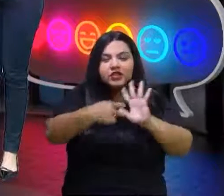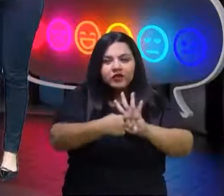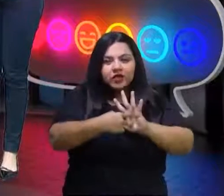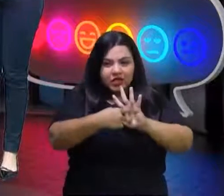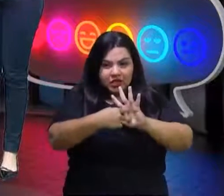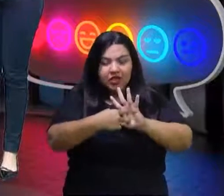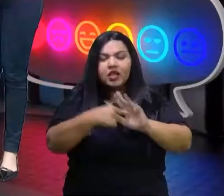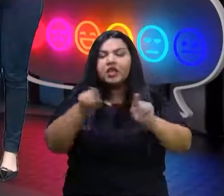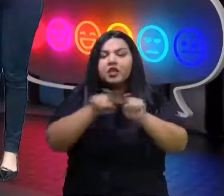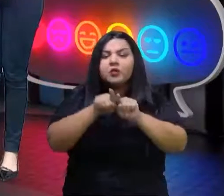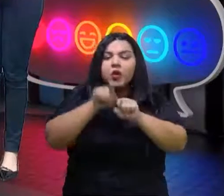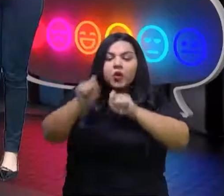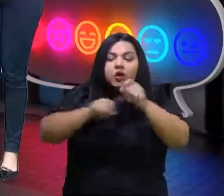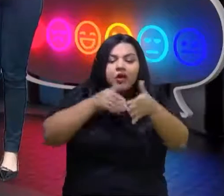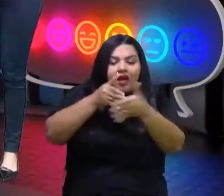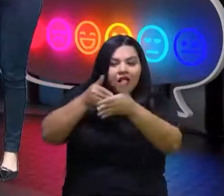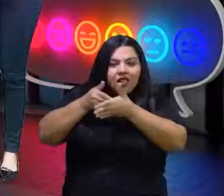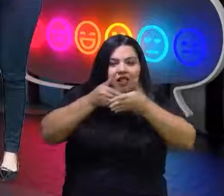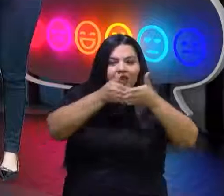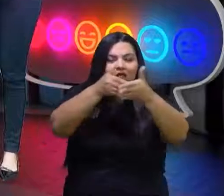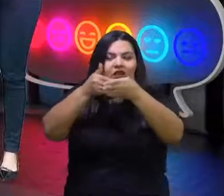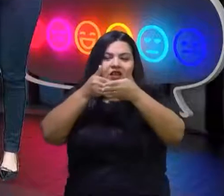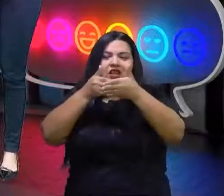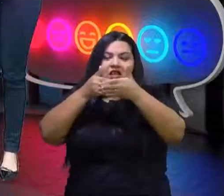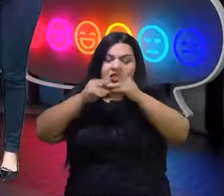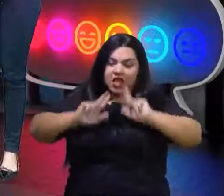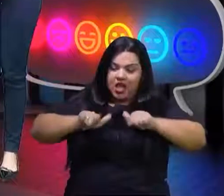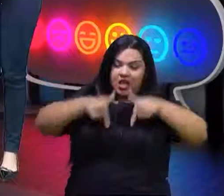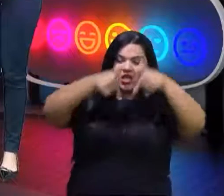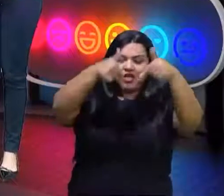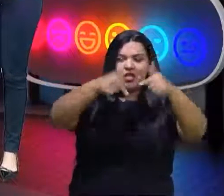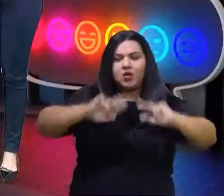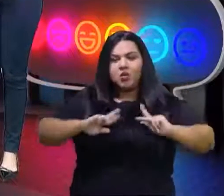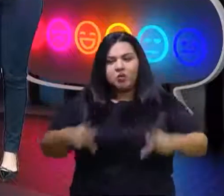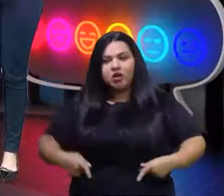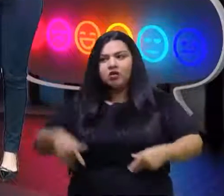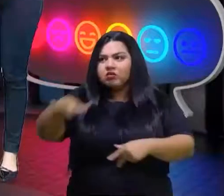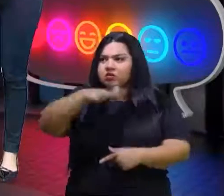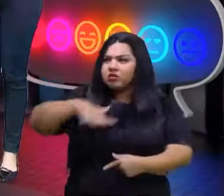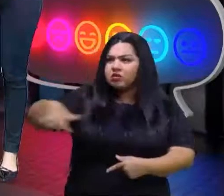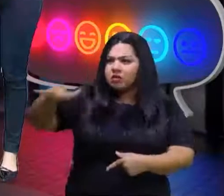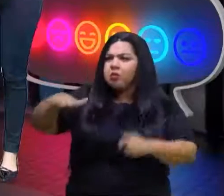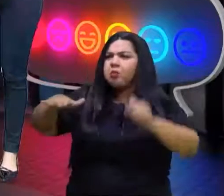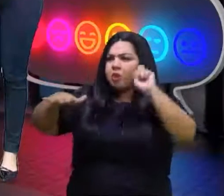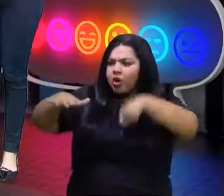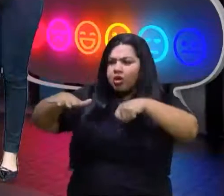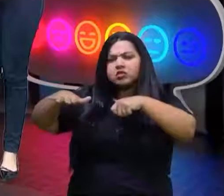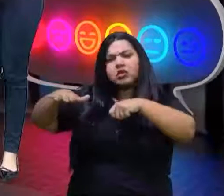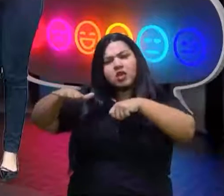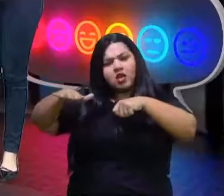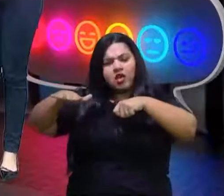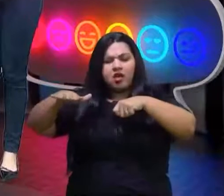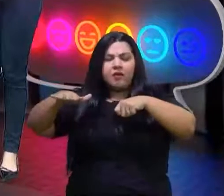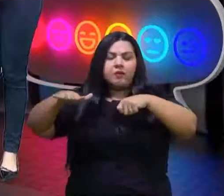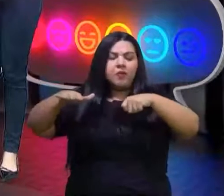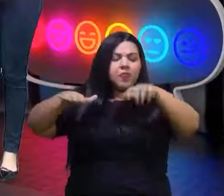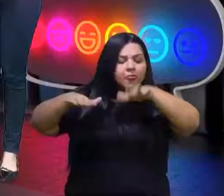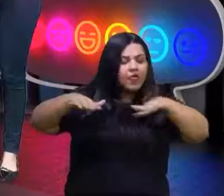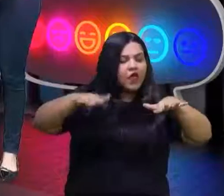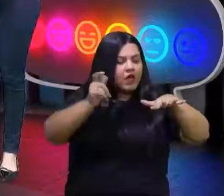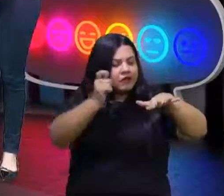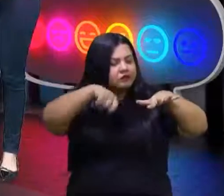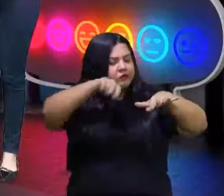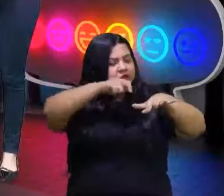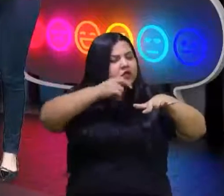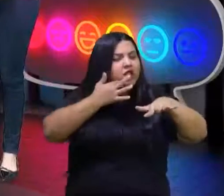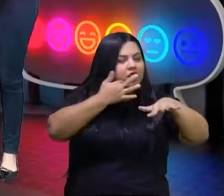as interferências, né, que as ações humanas podem estar realizando numa paisagem que pode ser natural ou não, né,